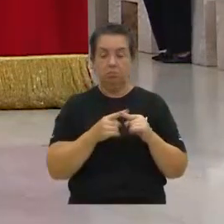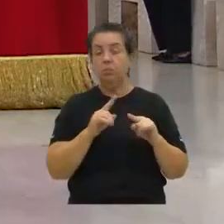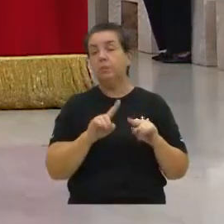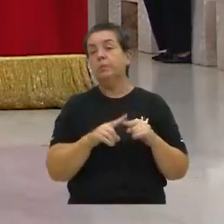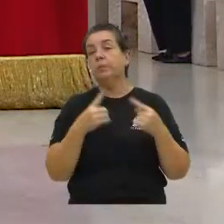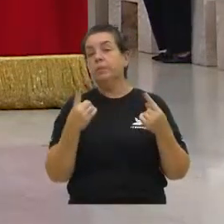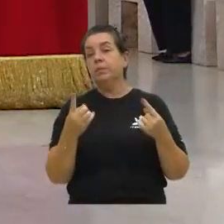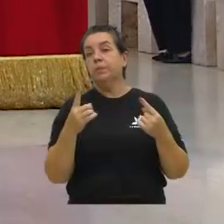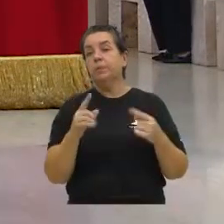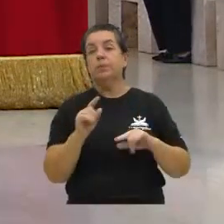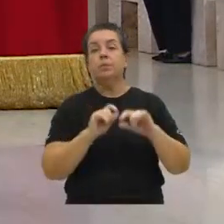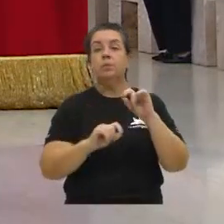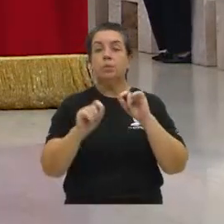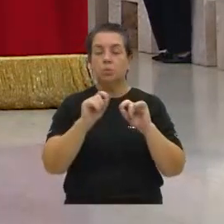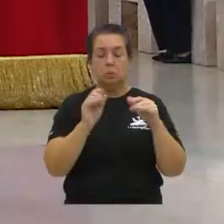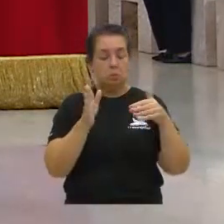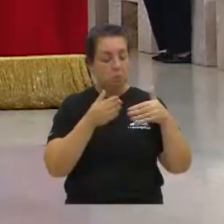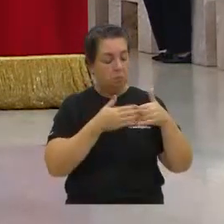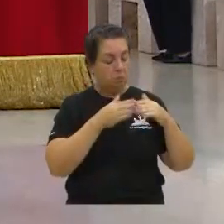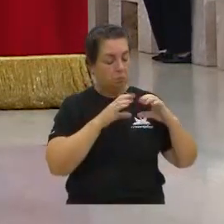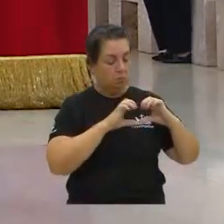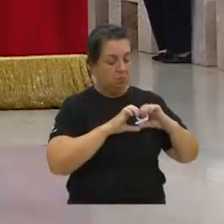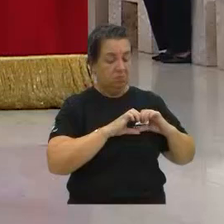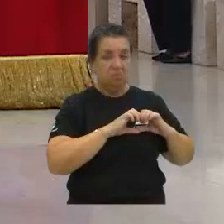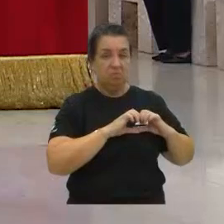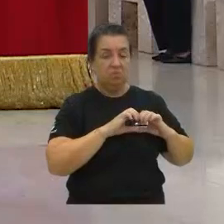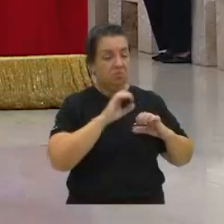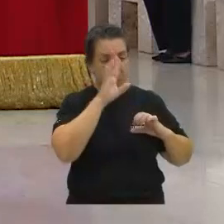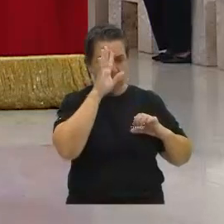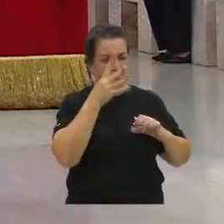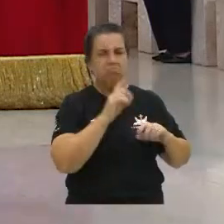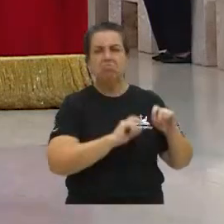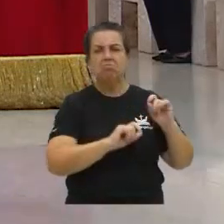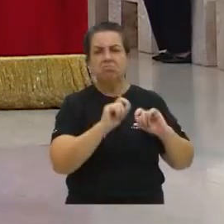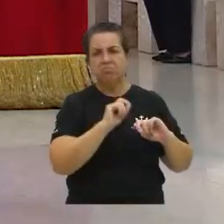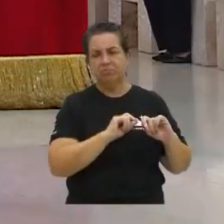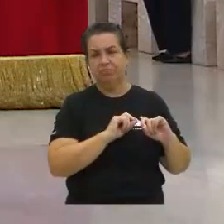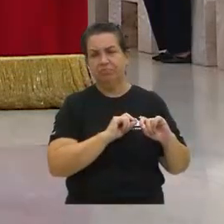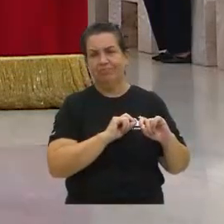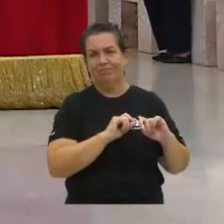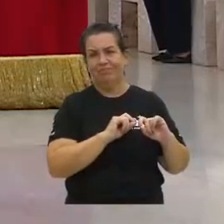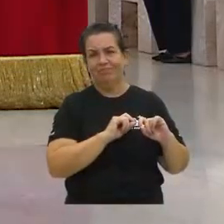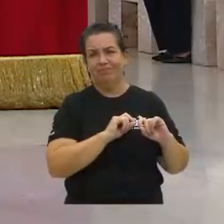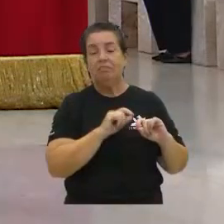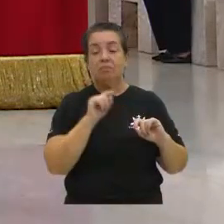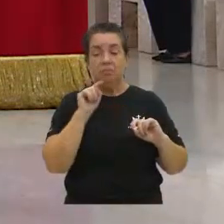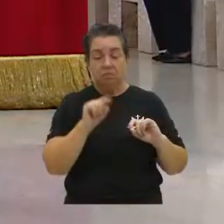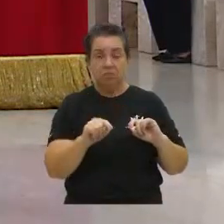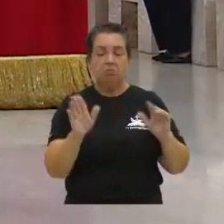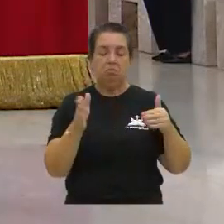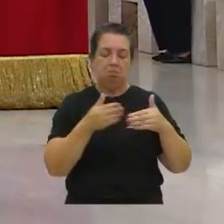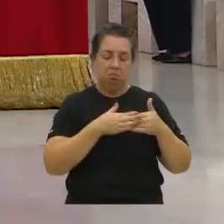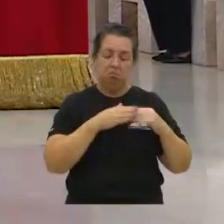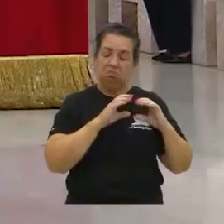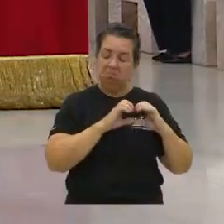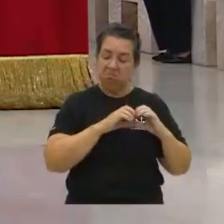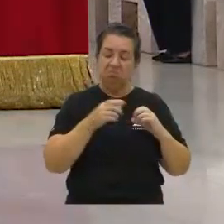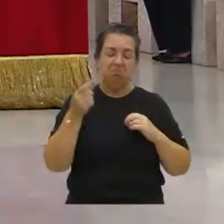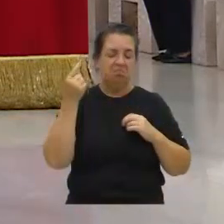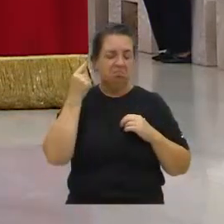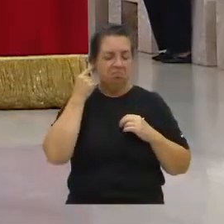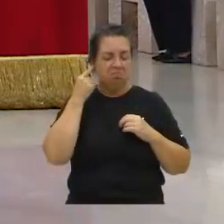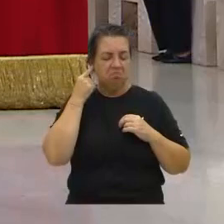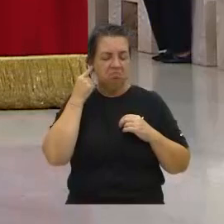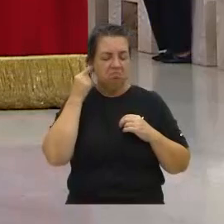que fruto desse fechamento estava surdo e